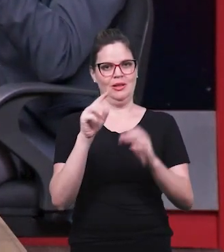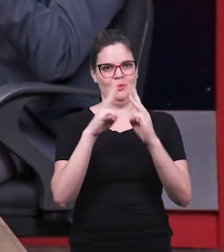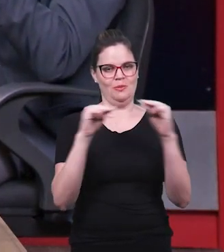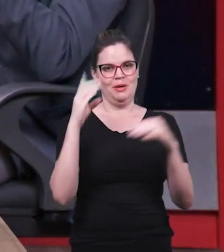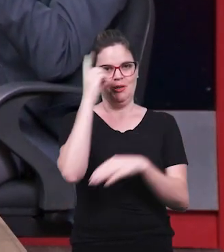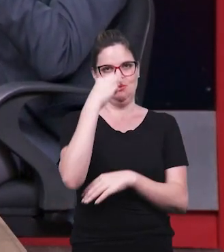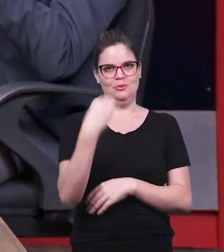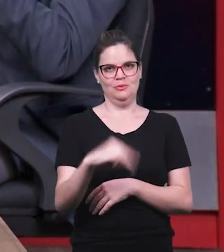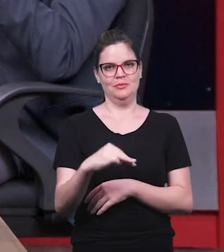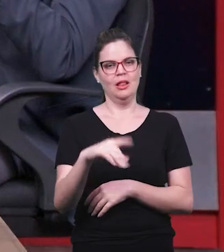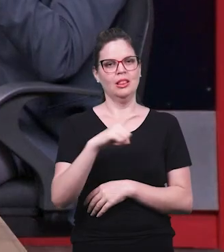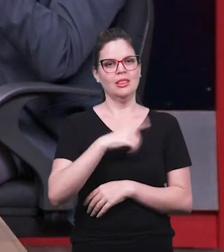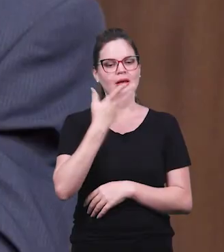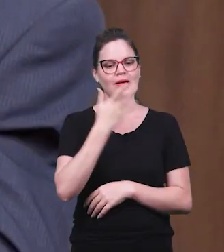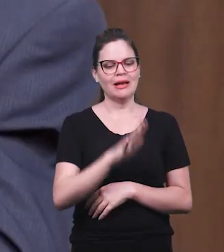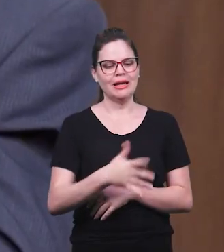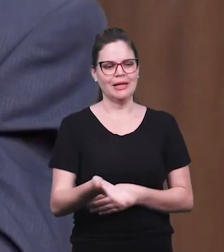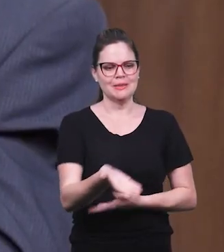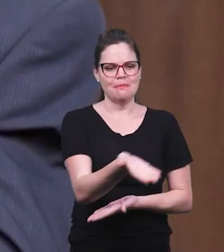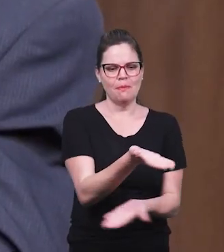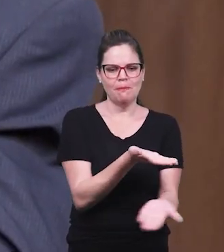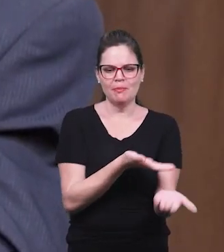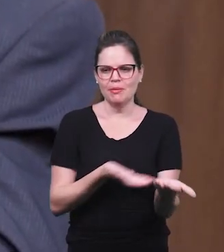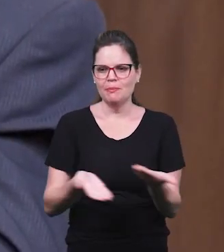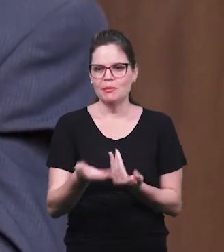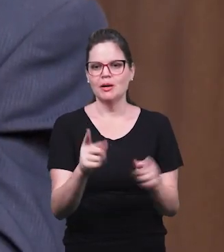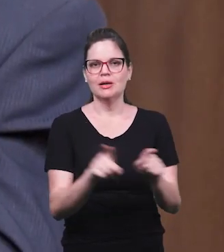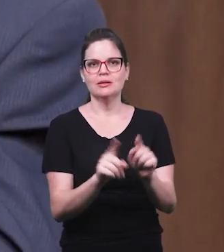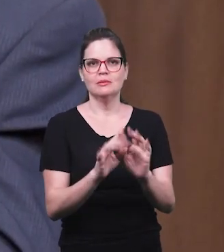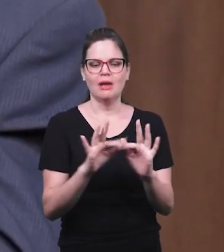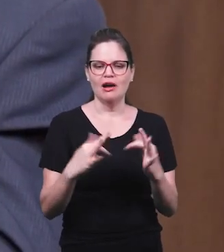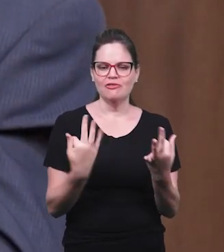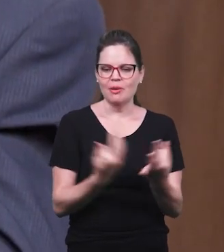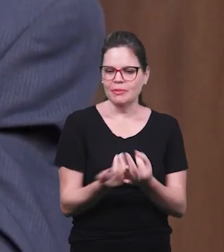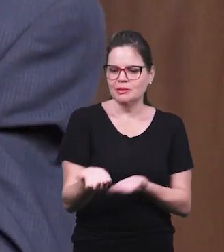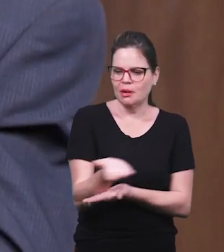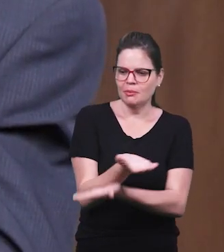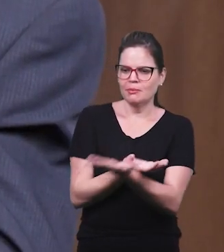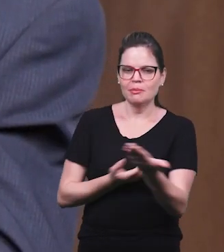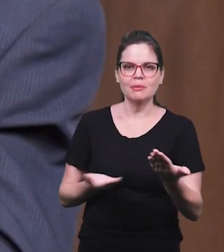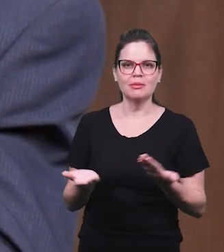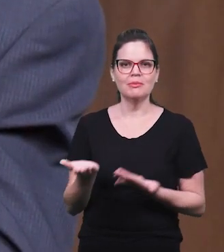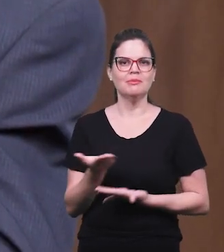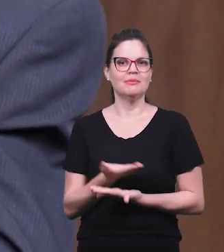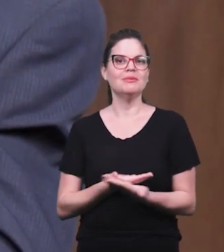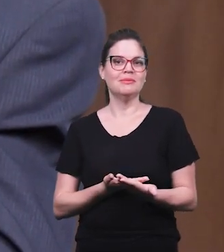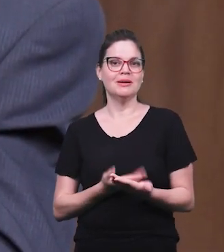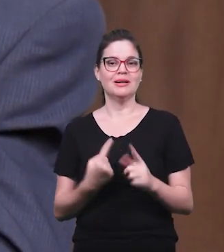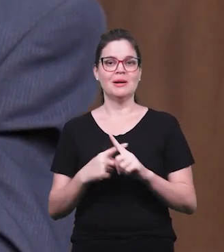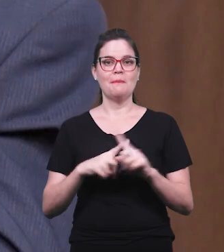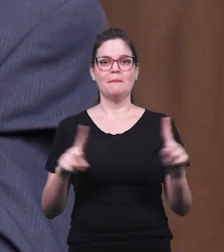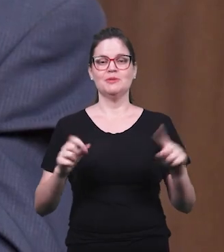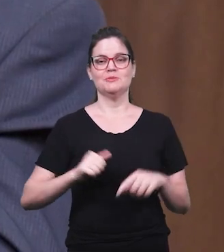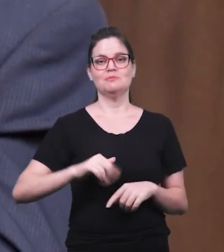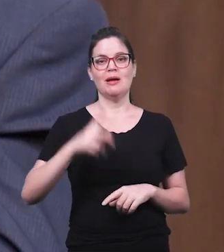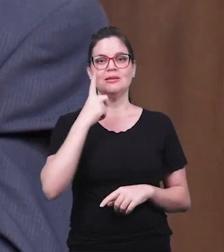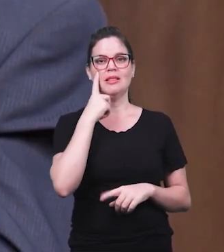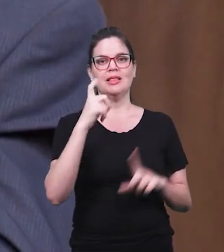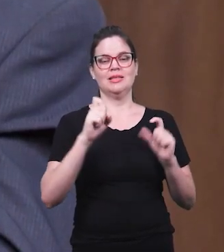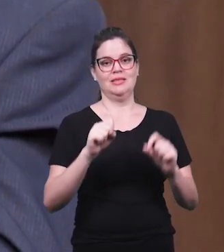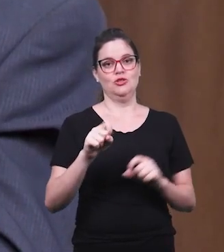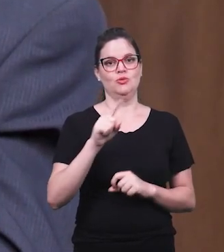interação das crianças, e isso é uma aproximação da família como um todo, Mas interessante é que eles ficam